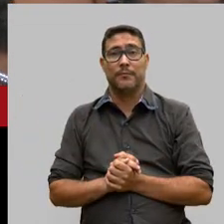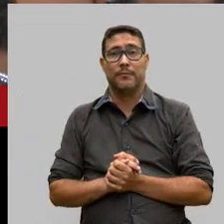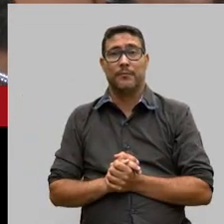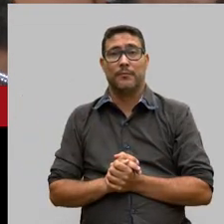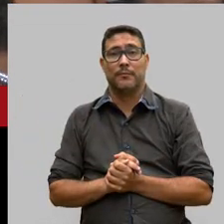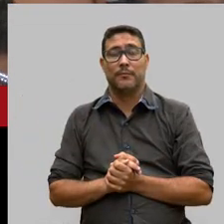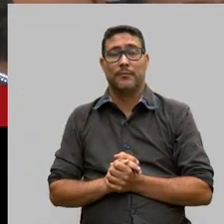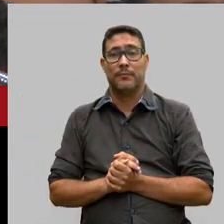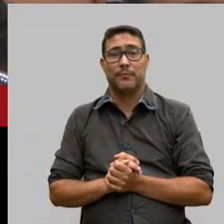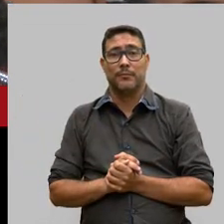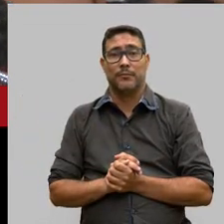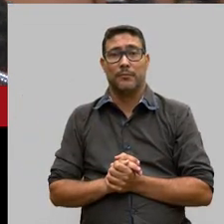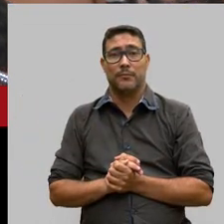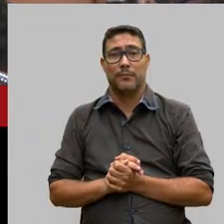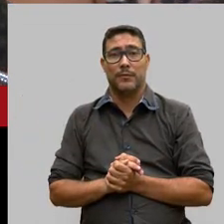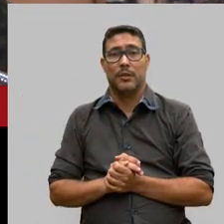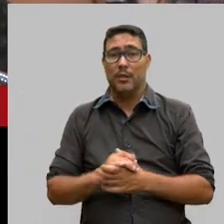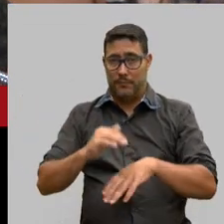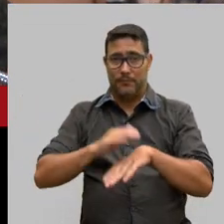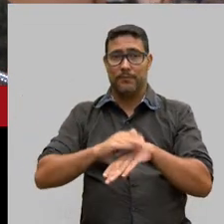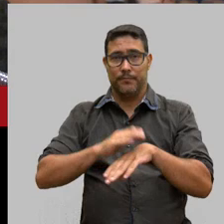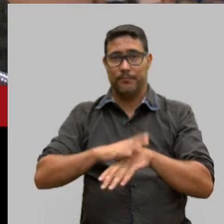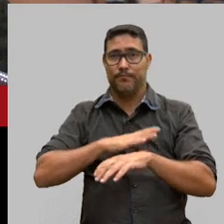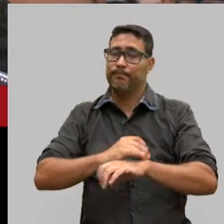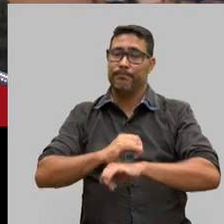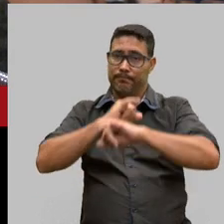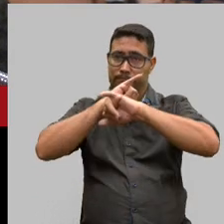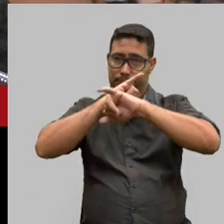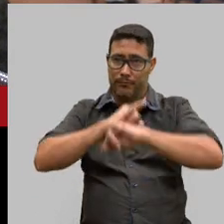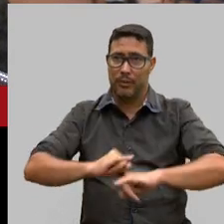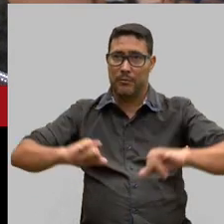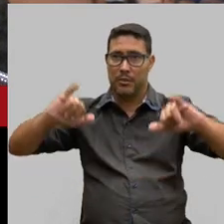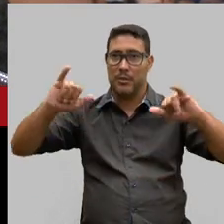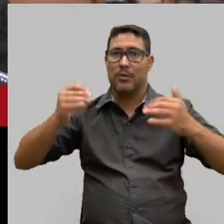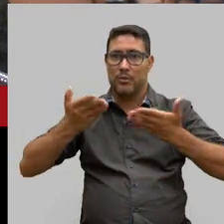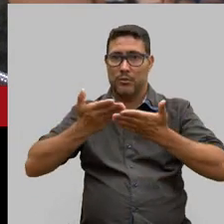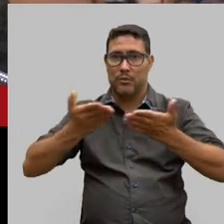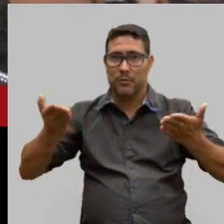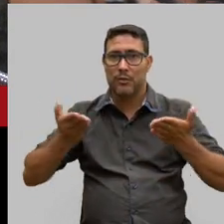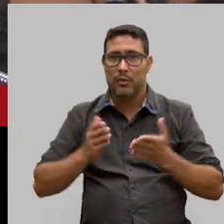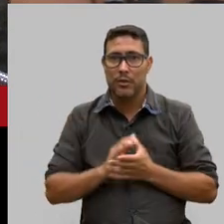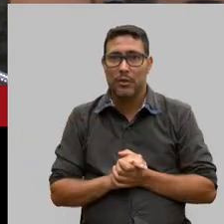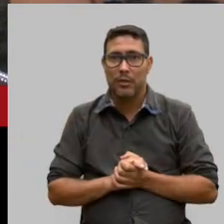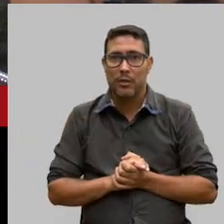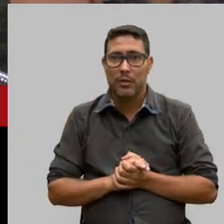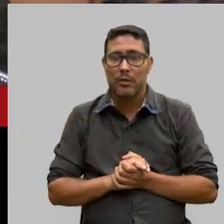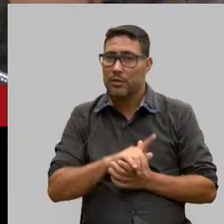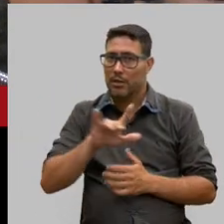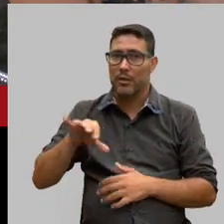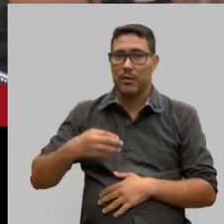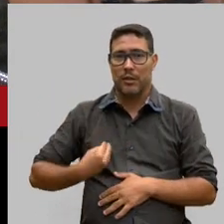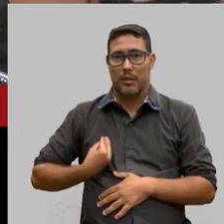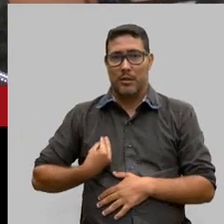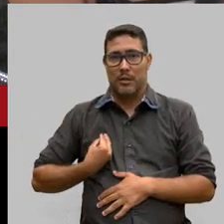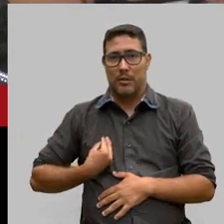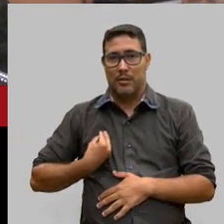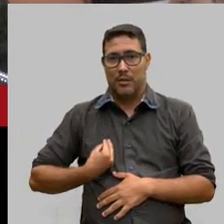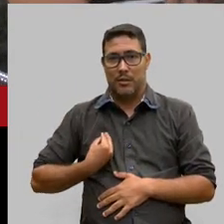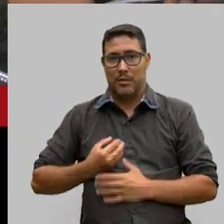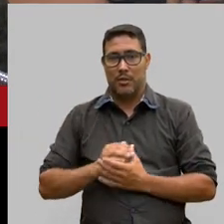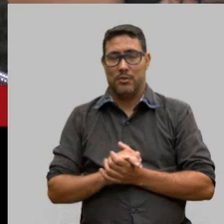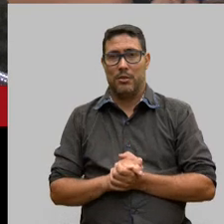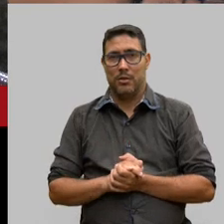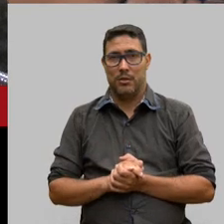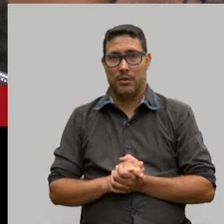trago uma mensagem para todos vocês né todos vocês aqui presentes eh